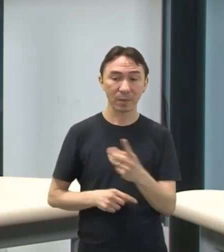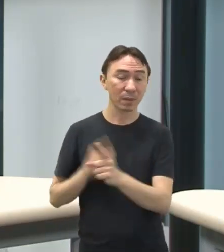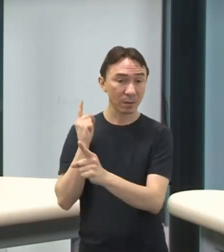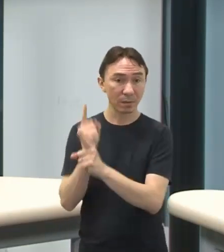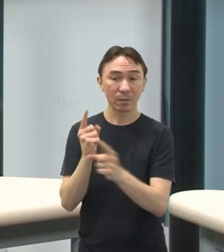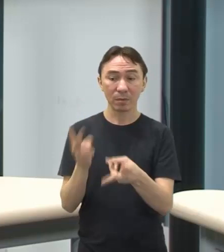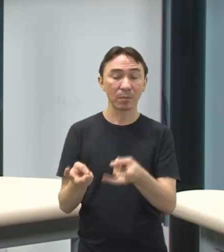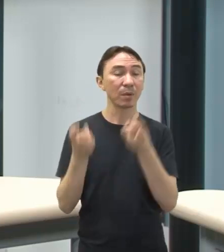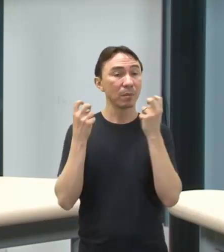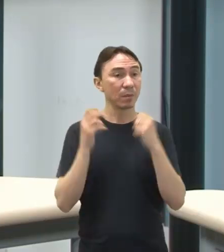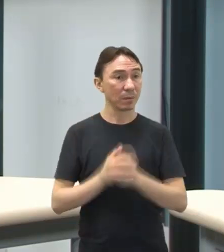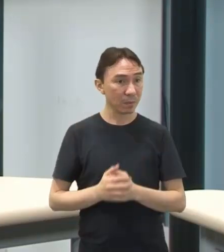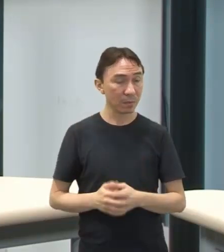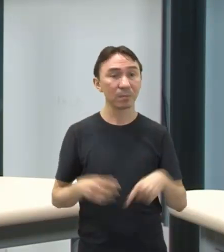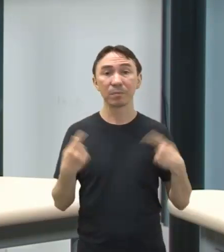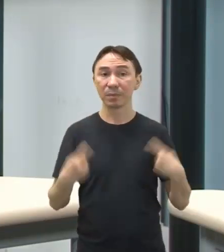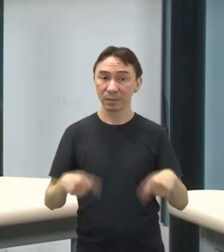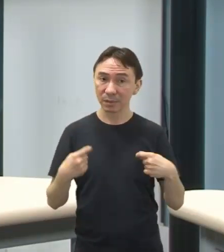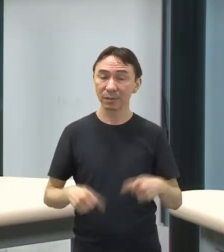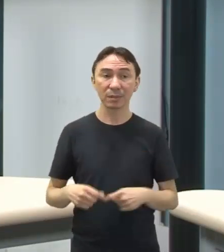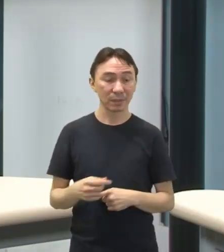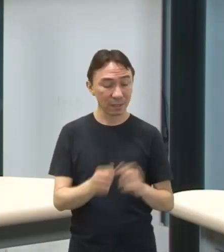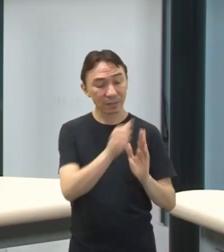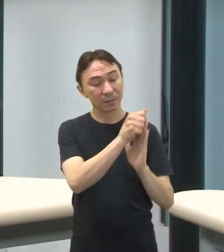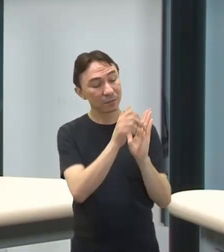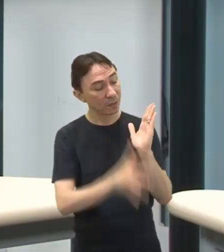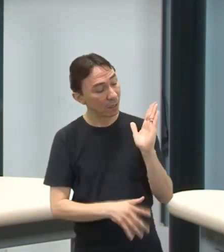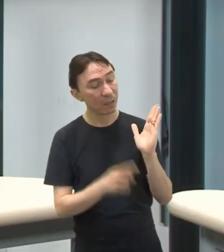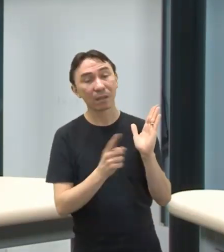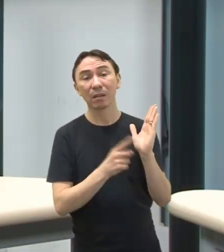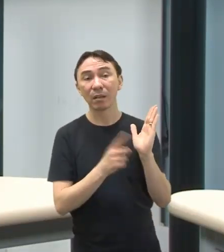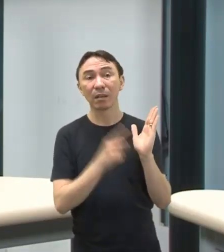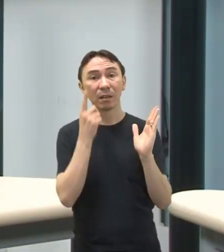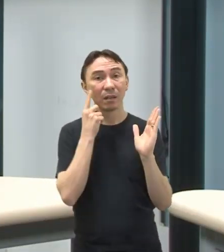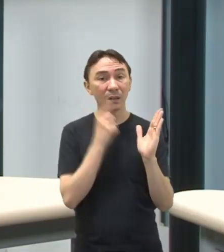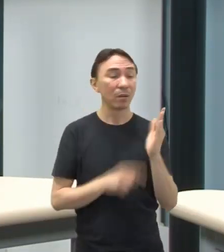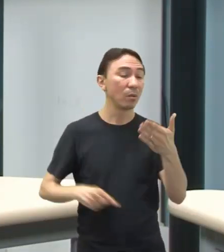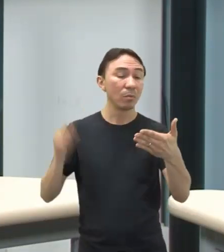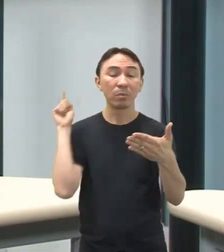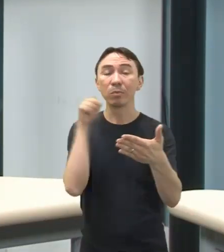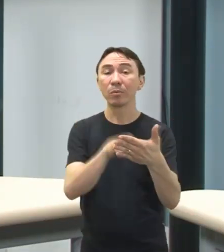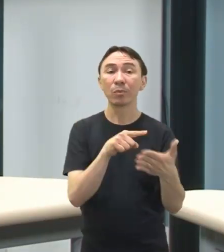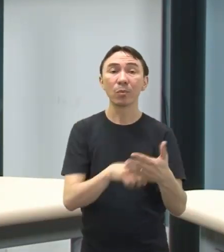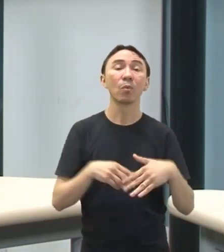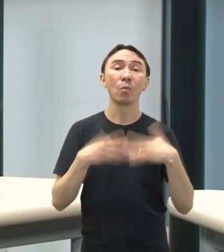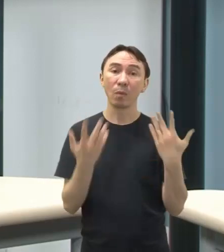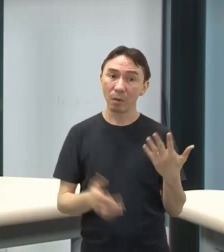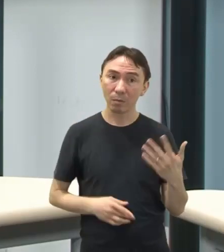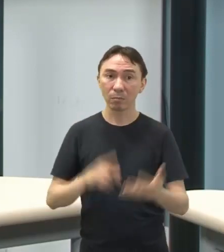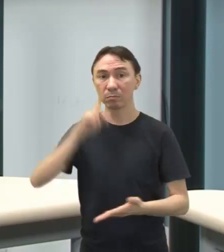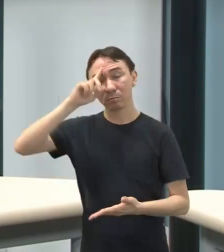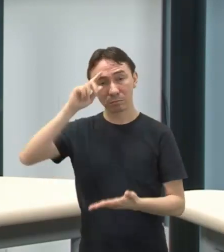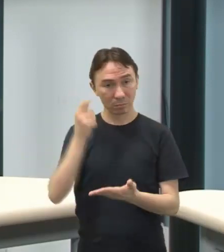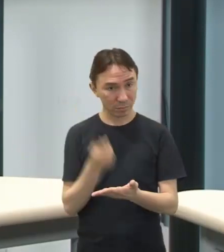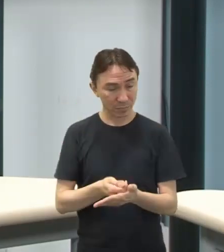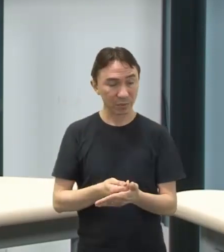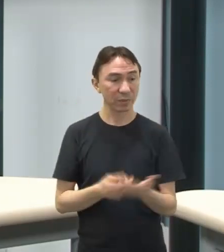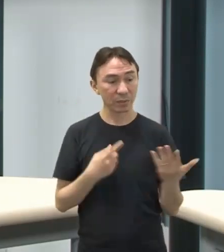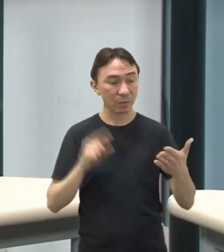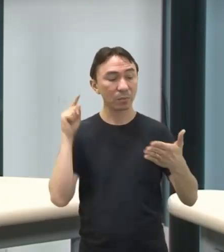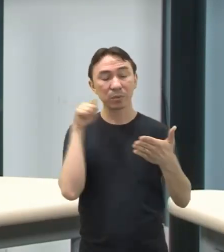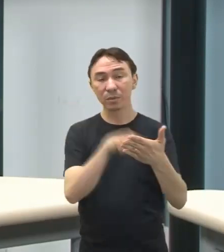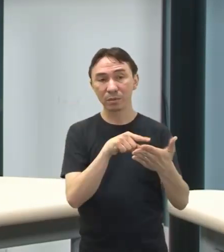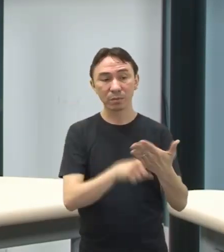definir os objetivos das atividades né pensar em como eles podem nos auxiliar no planejamento desses agrupamentos